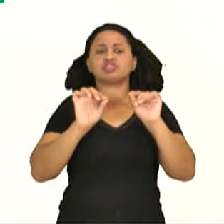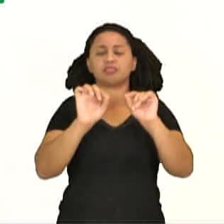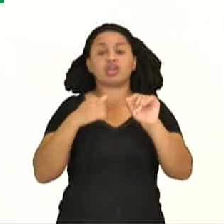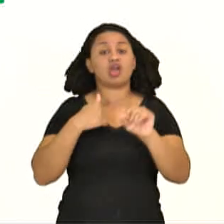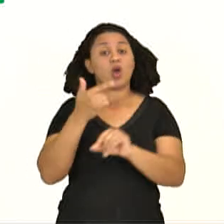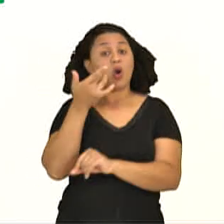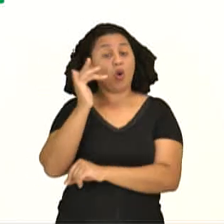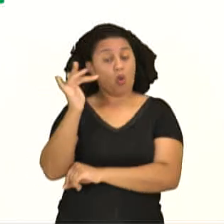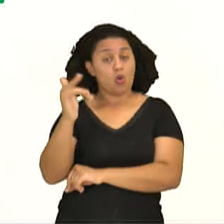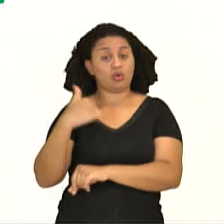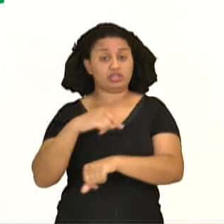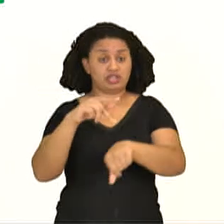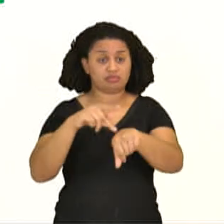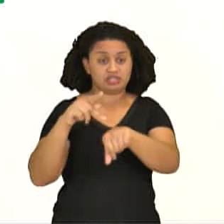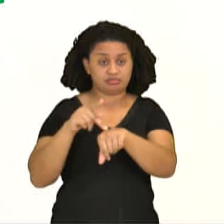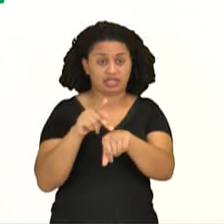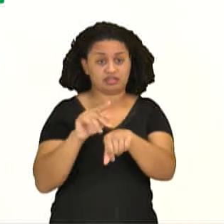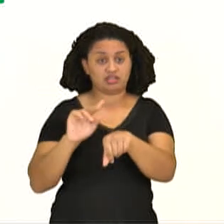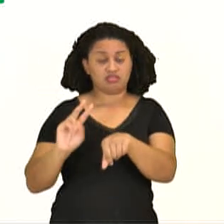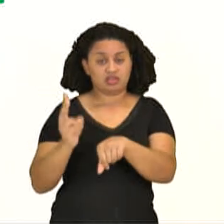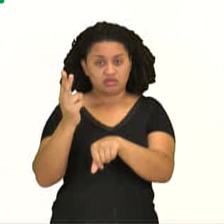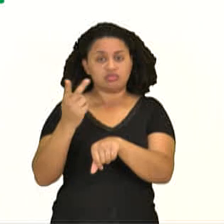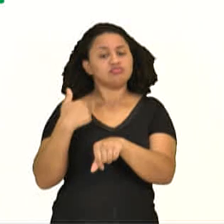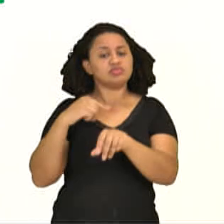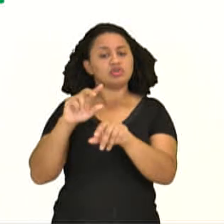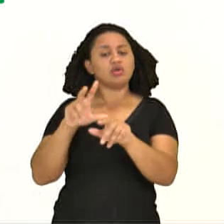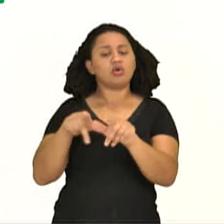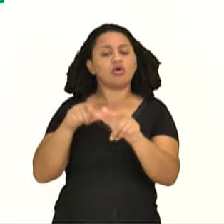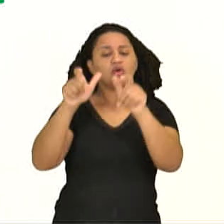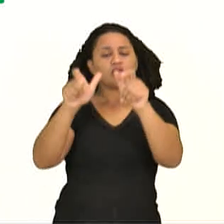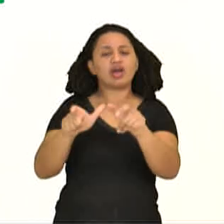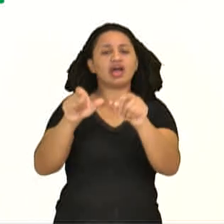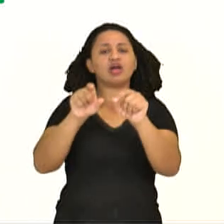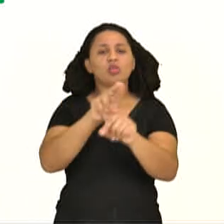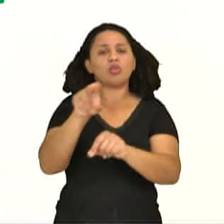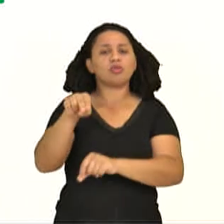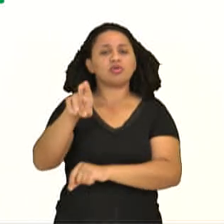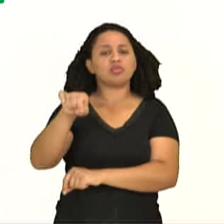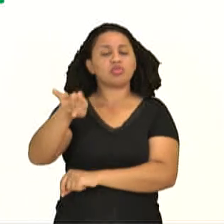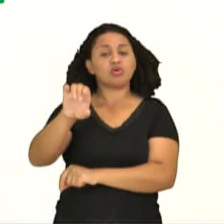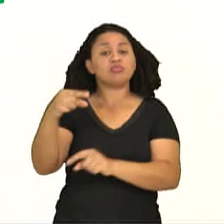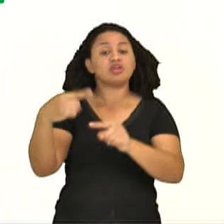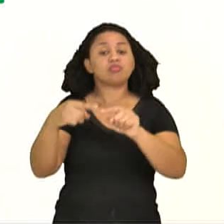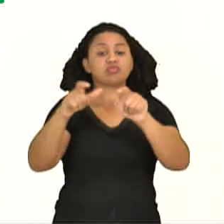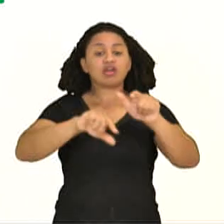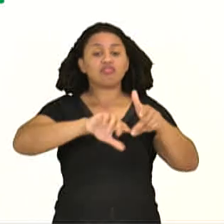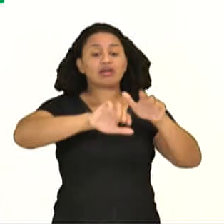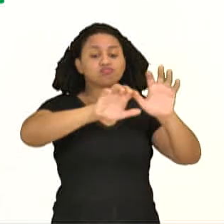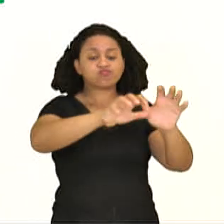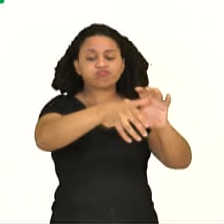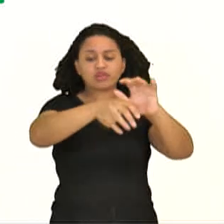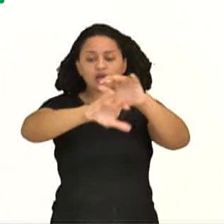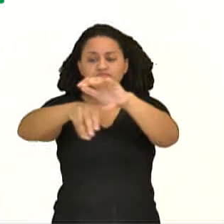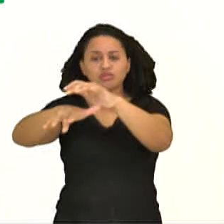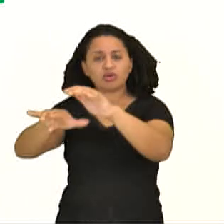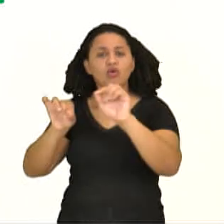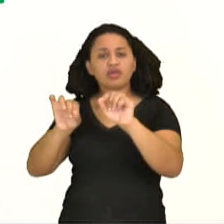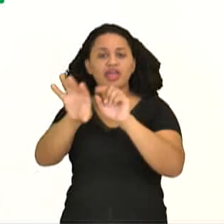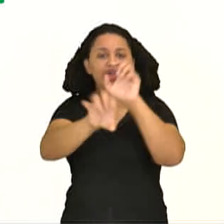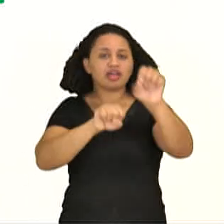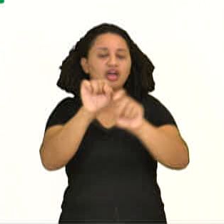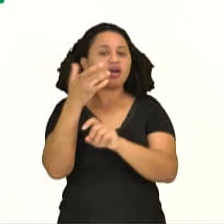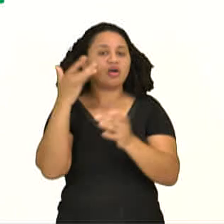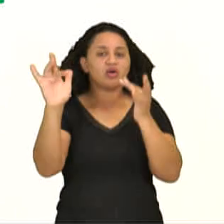pedras preciosas. O reino de Cuxa se desenvolveu numa região conhecida como Núbia, rica em minas de ouro. Por esse motivo, os